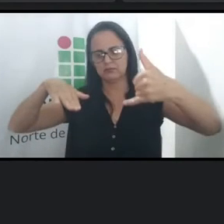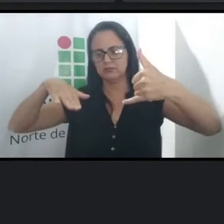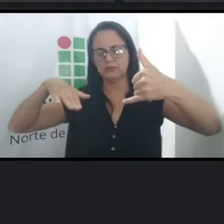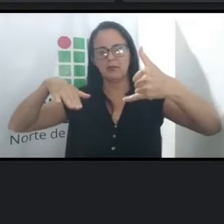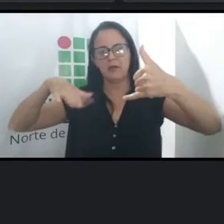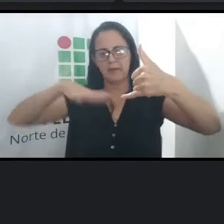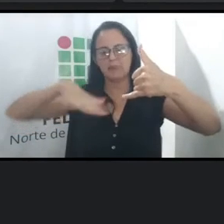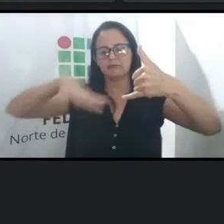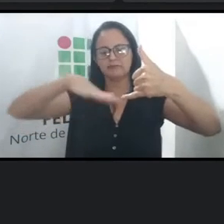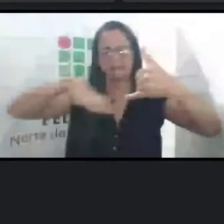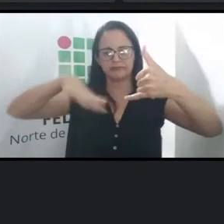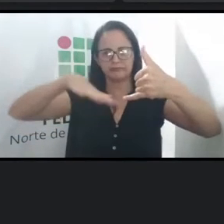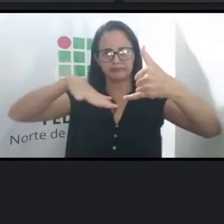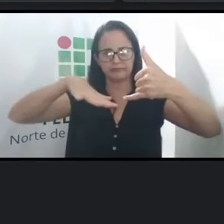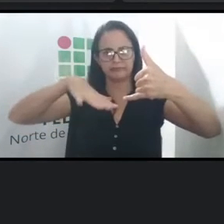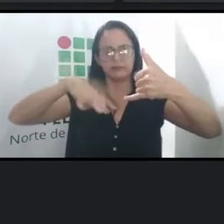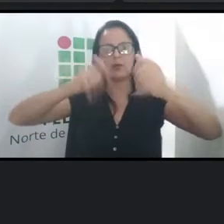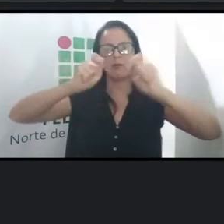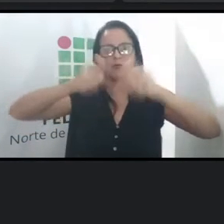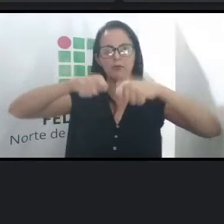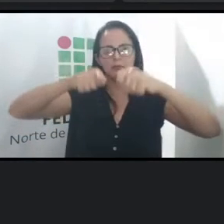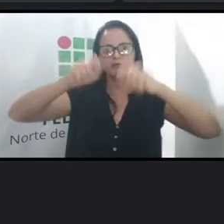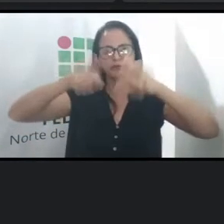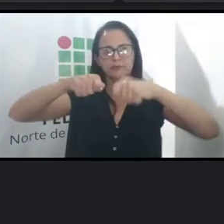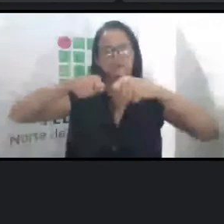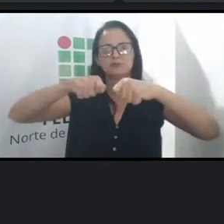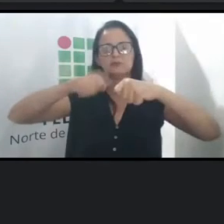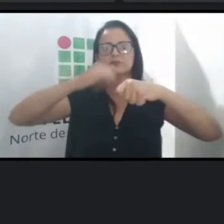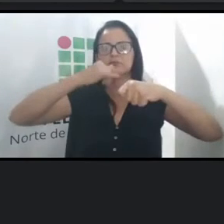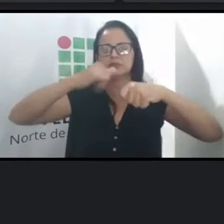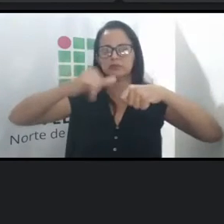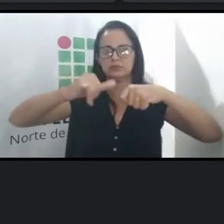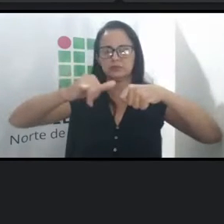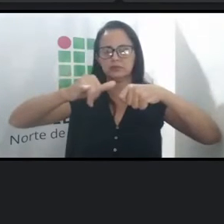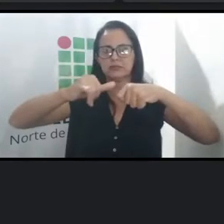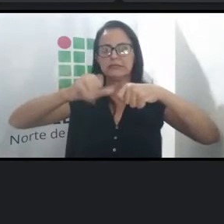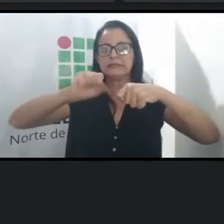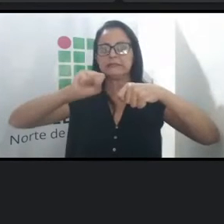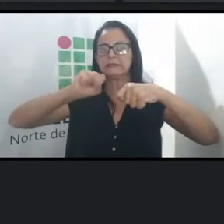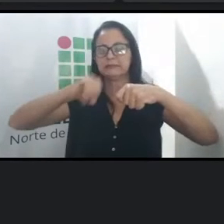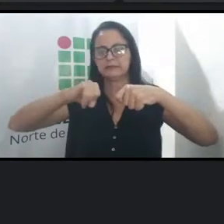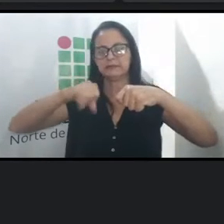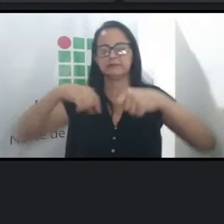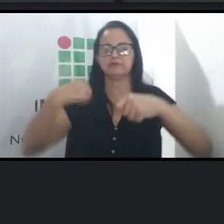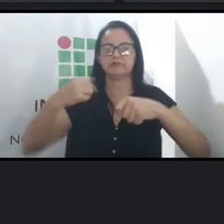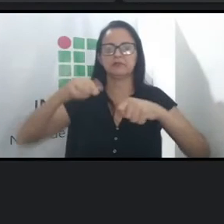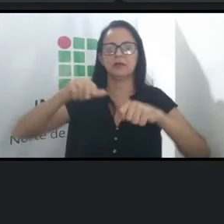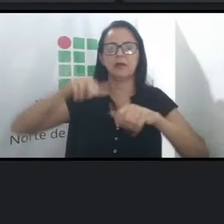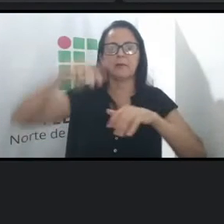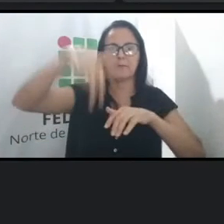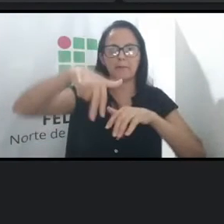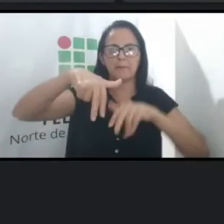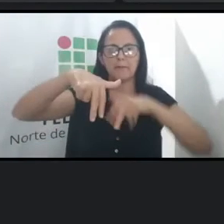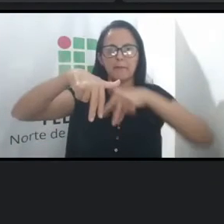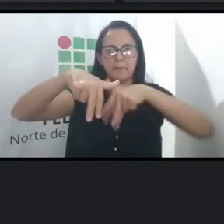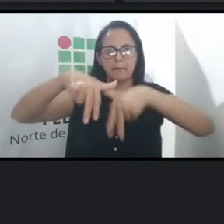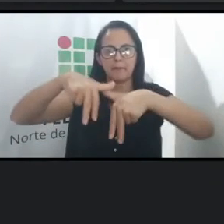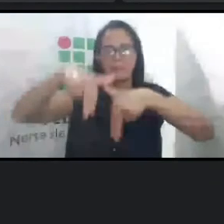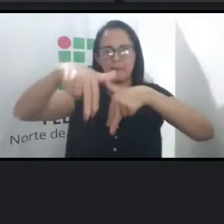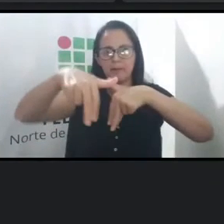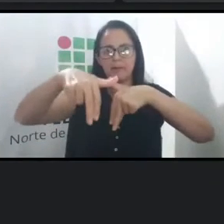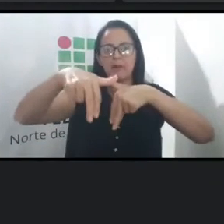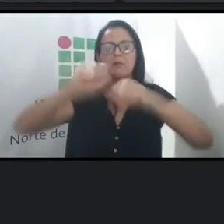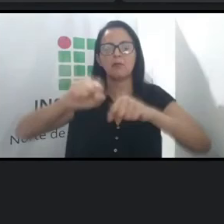ao produzir superfícies equipotenciais, se pisarmos em pontos distintos, pode ocasionar a tensão de